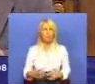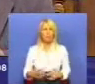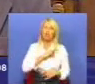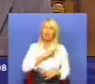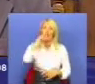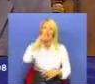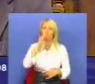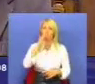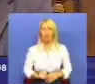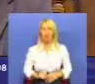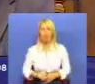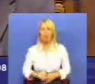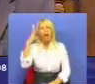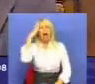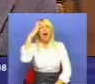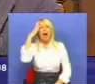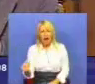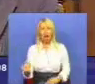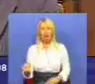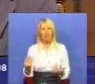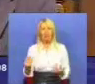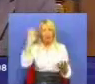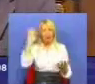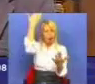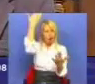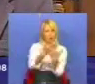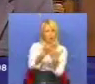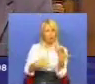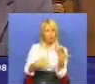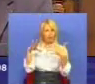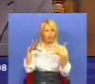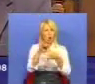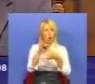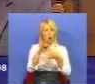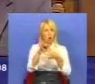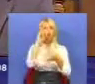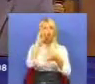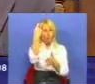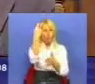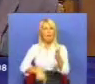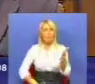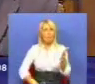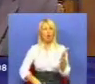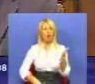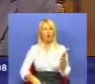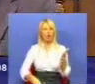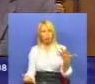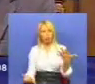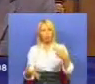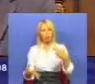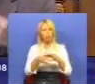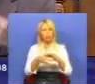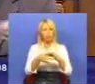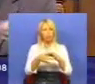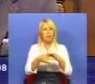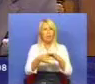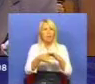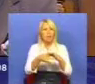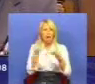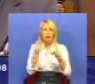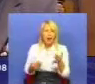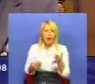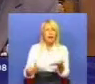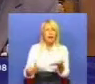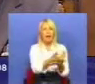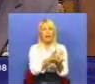Ministro, acha que é constitucional um imposto afetado à